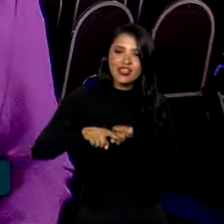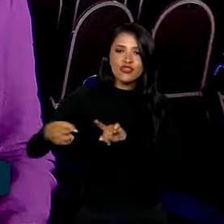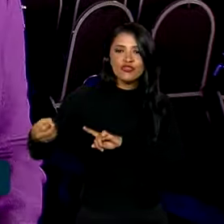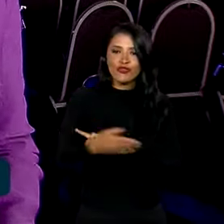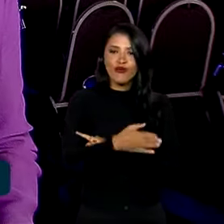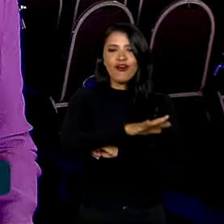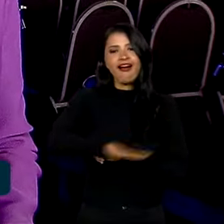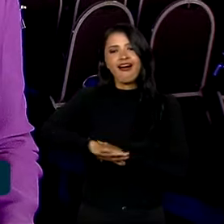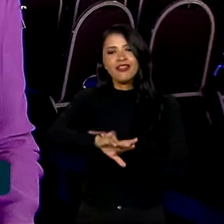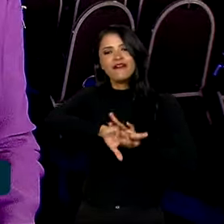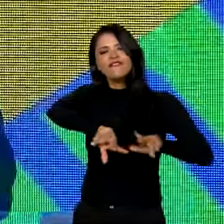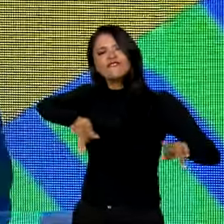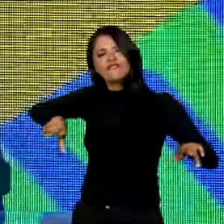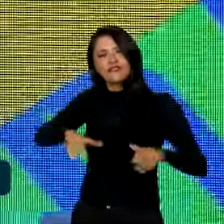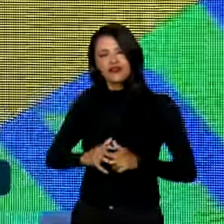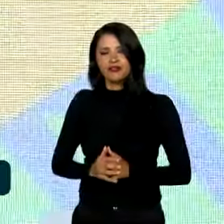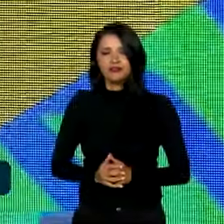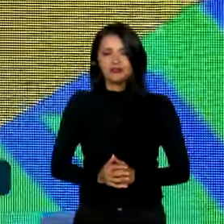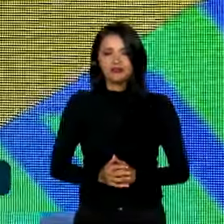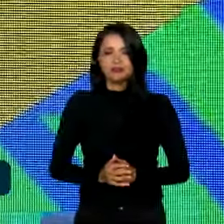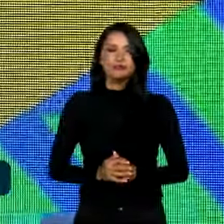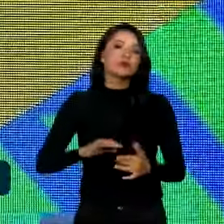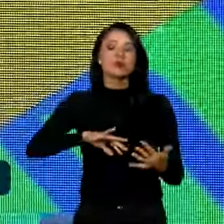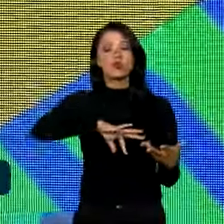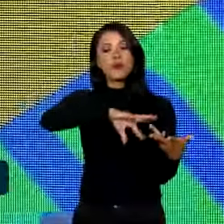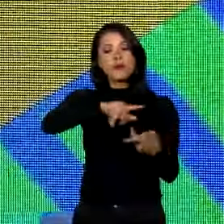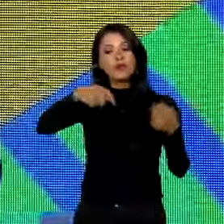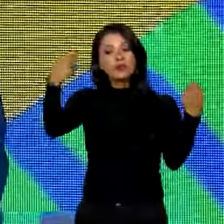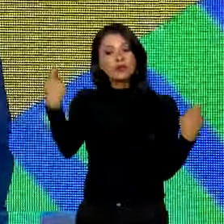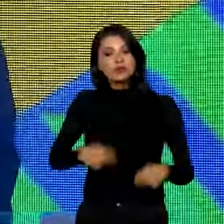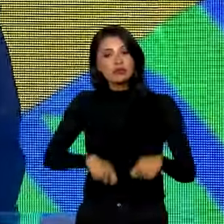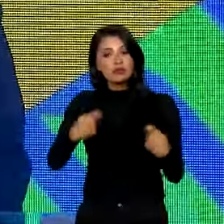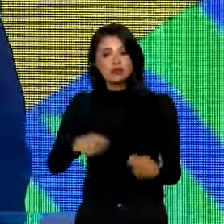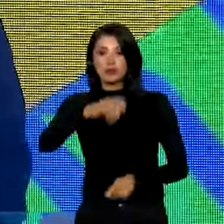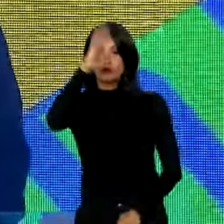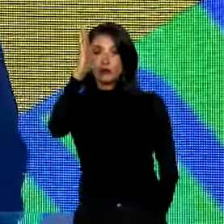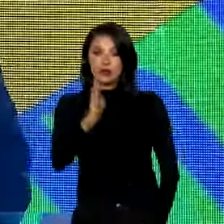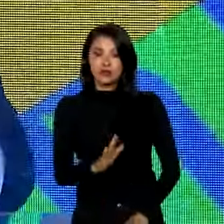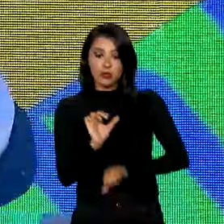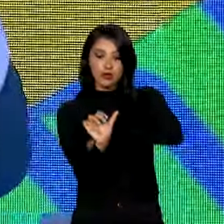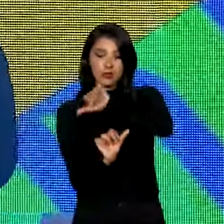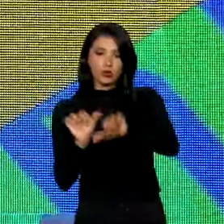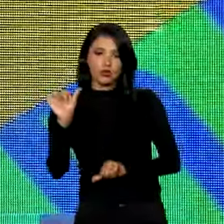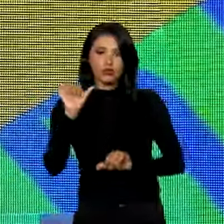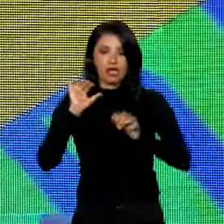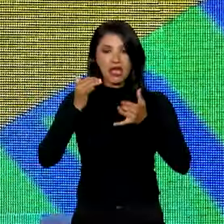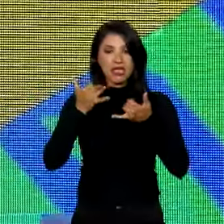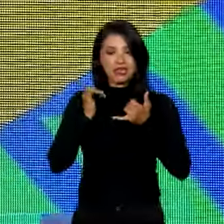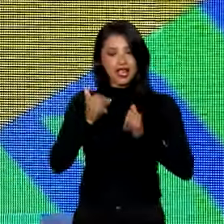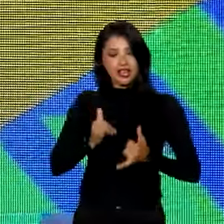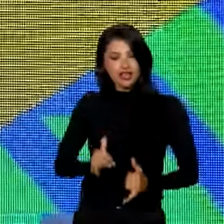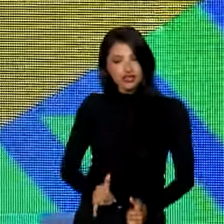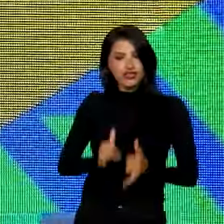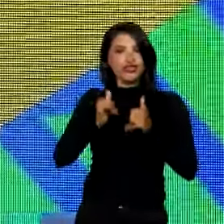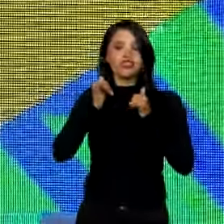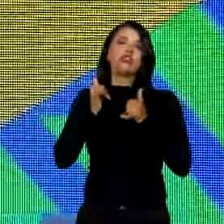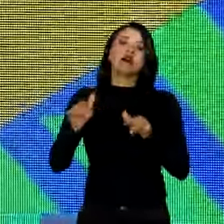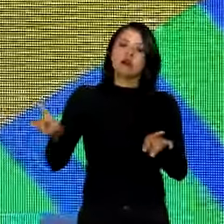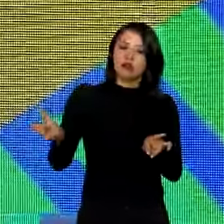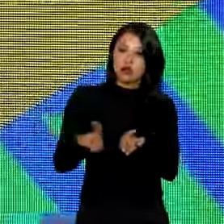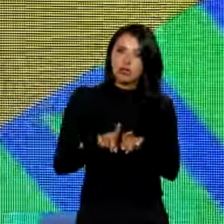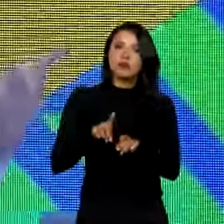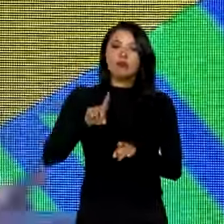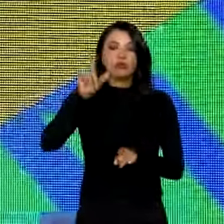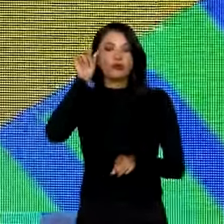mais diversas áreas. O mundo precisa do Brasil para a transição energética, para aliviar a insegurança